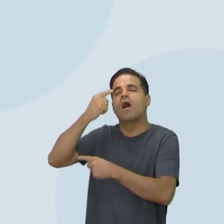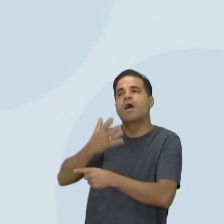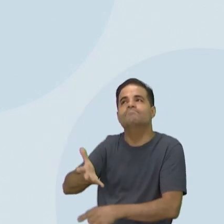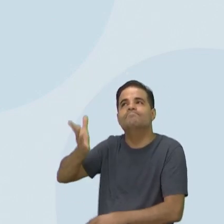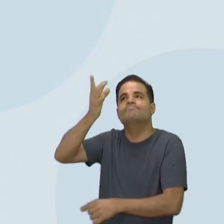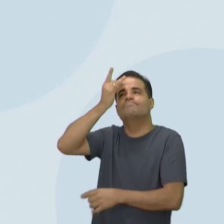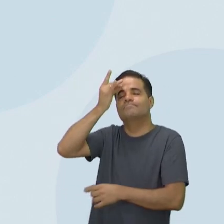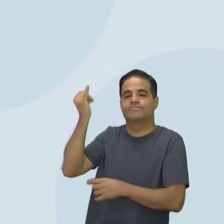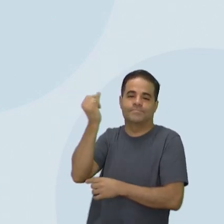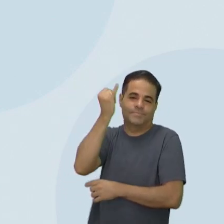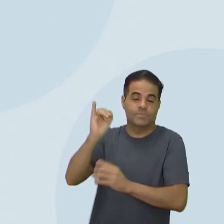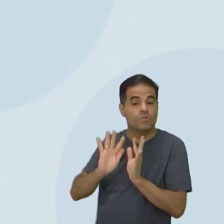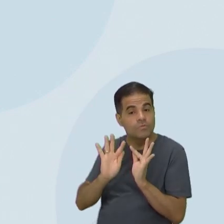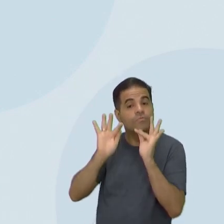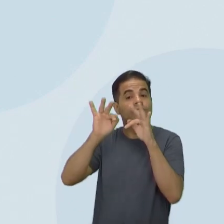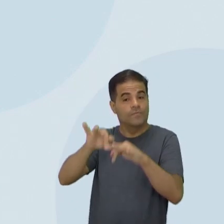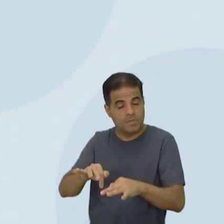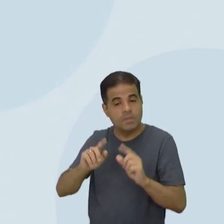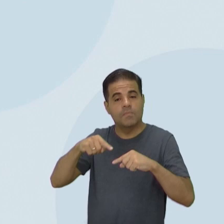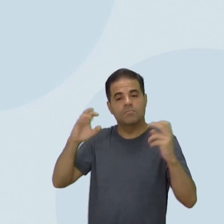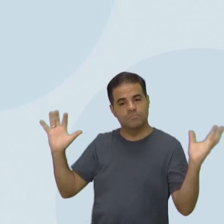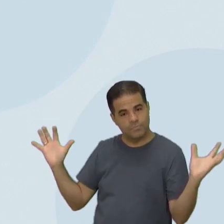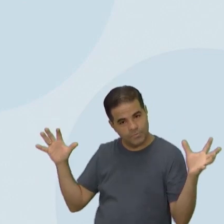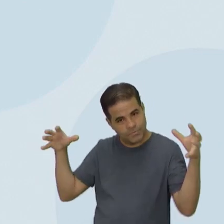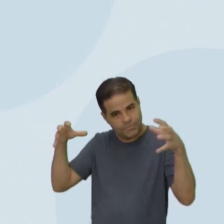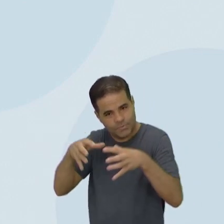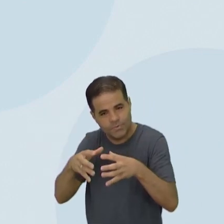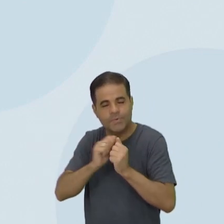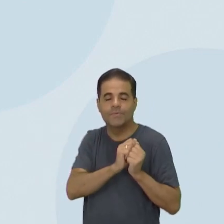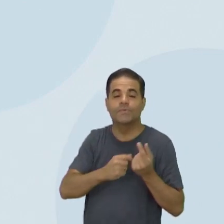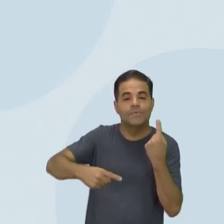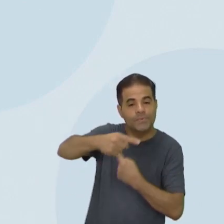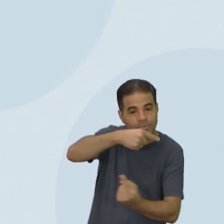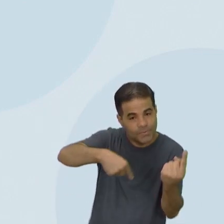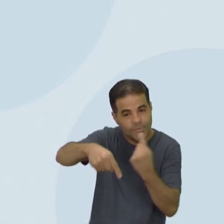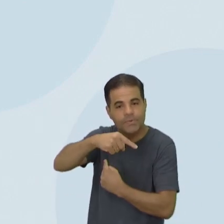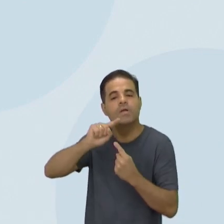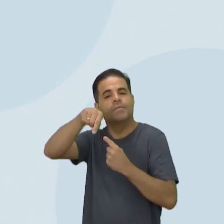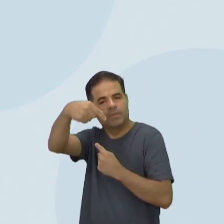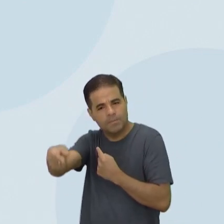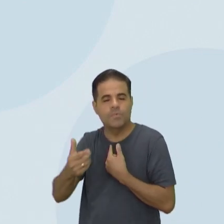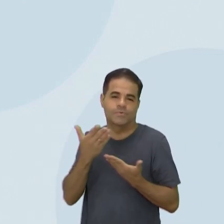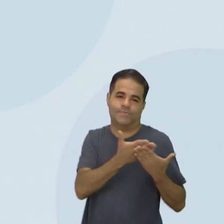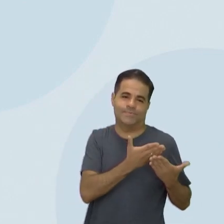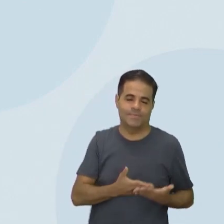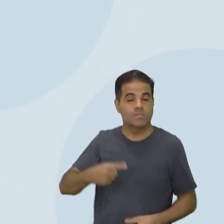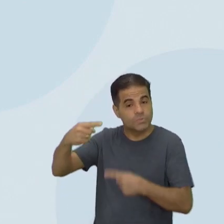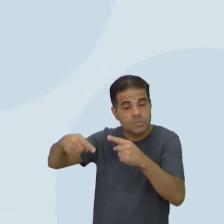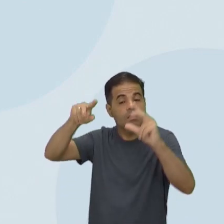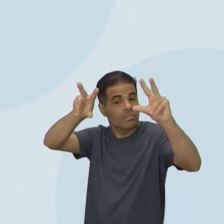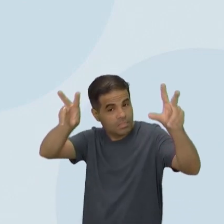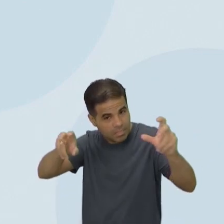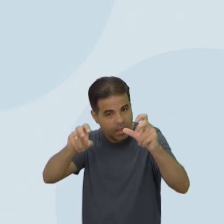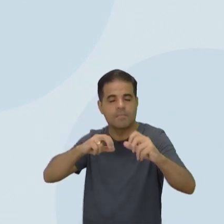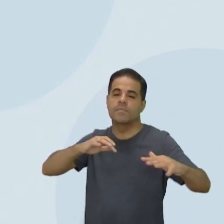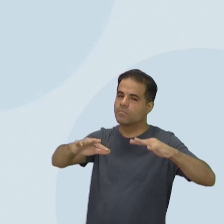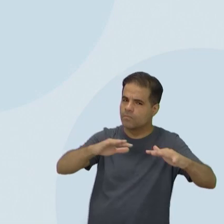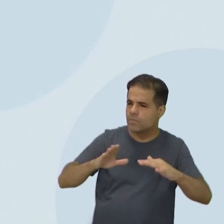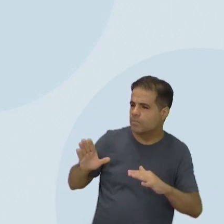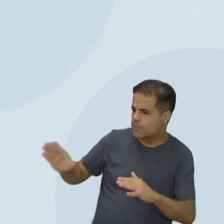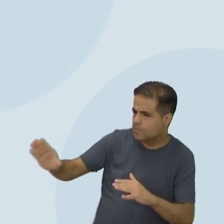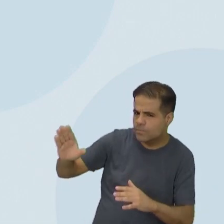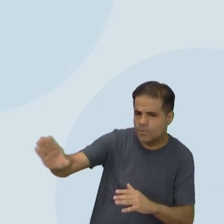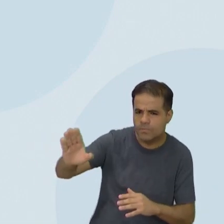porque no final ela vai se juntar ao todo, tá? Após os estudantes discutirem o tema e se moverem por todas